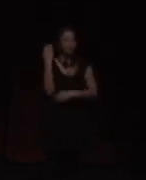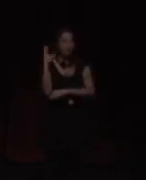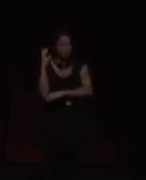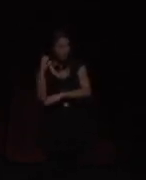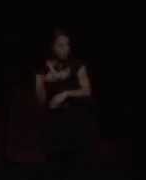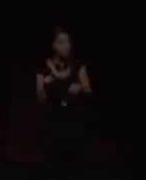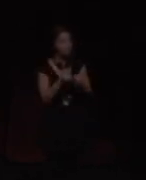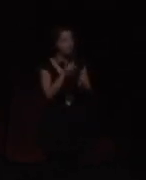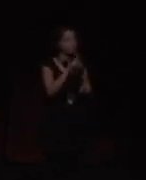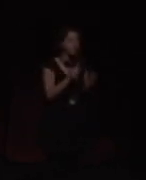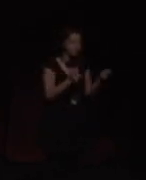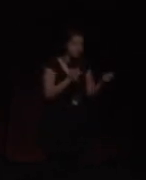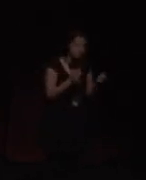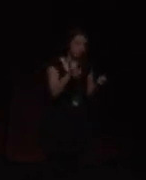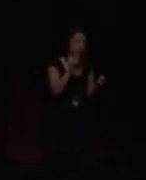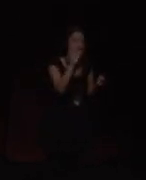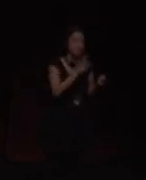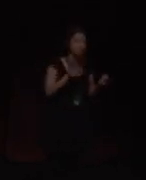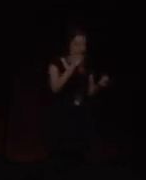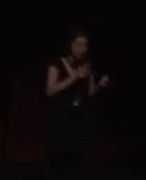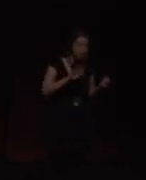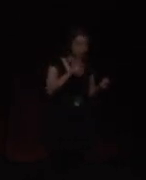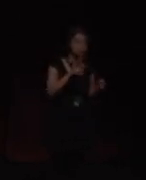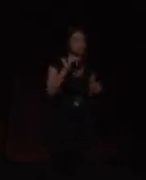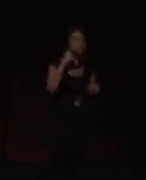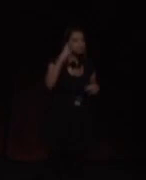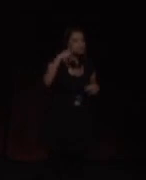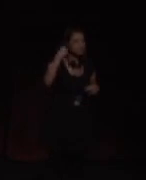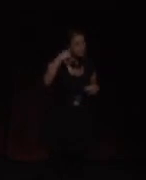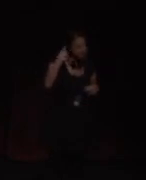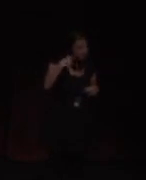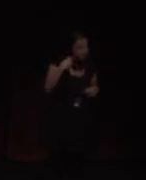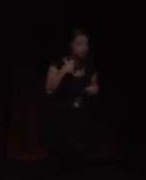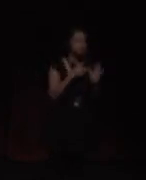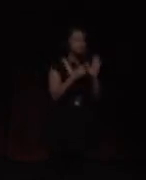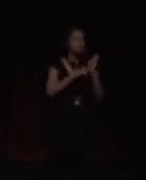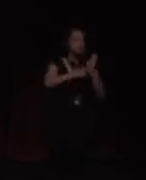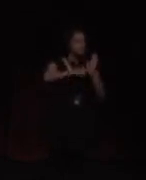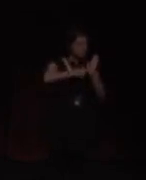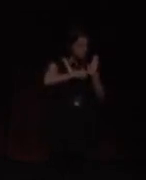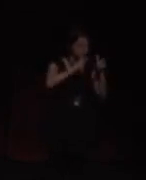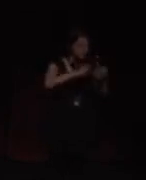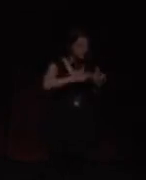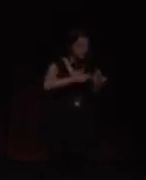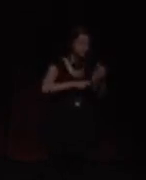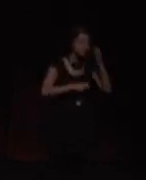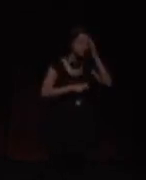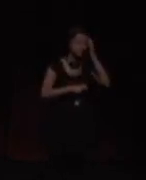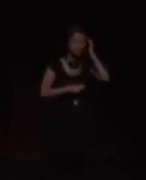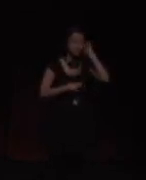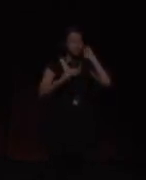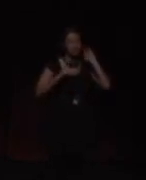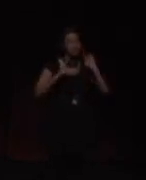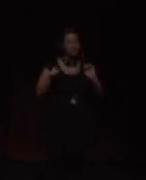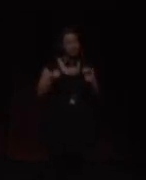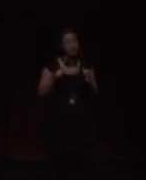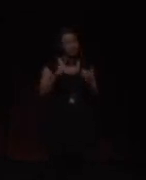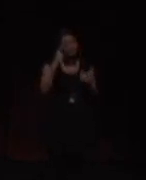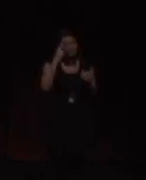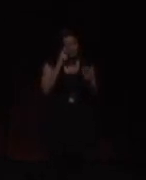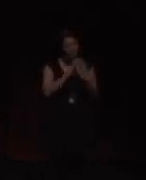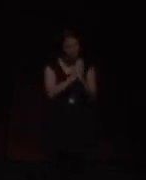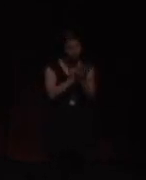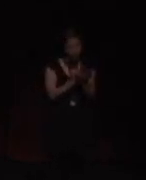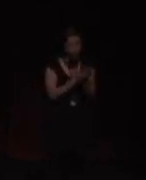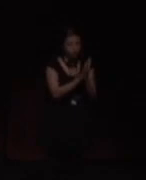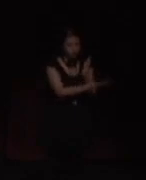Materno da Faculdade de Direito da Universidade de Buenos Aires. É diretora da coleção Del Melón Livros que Pensam a Infância